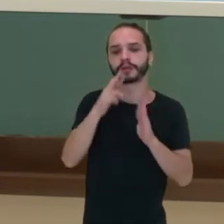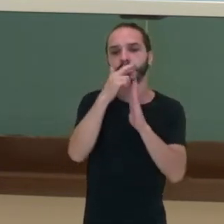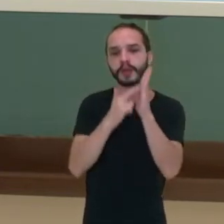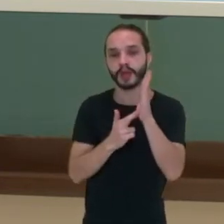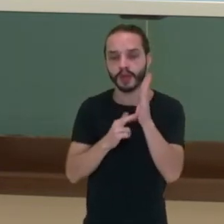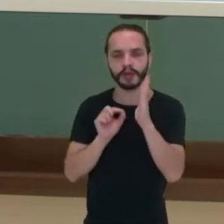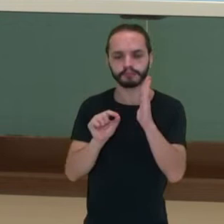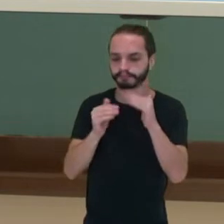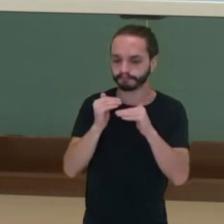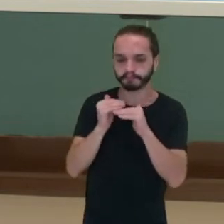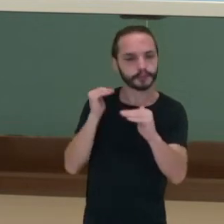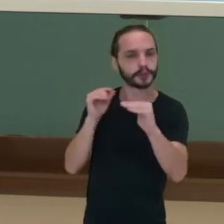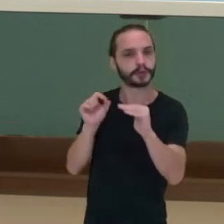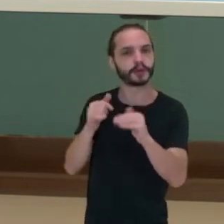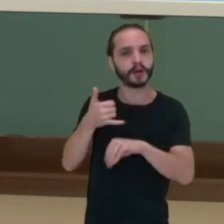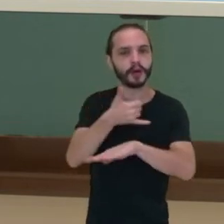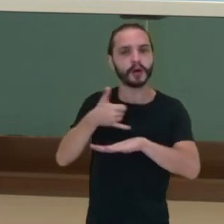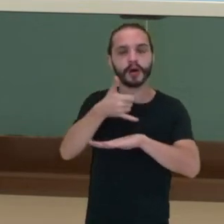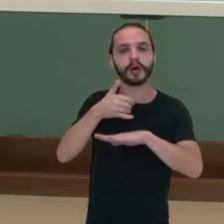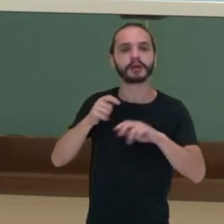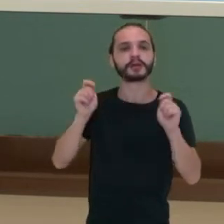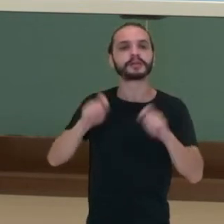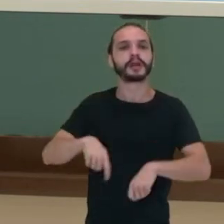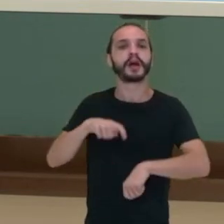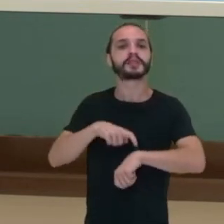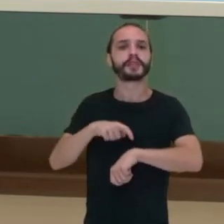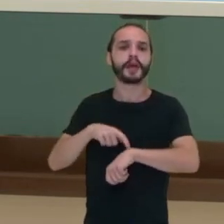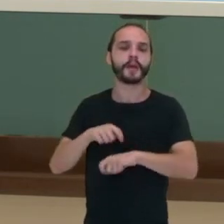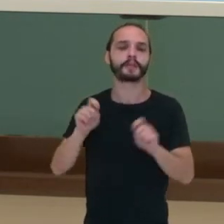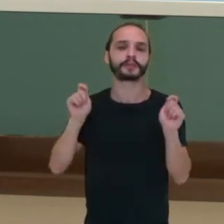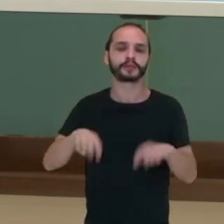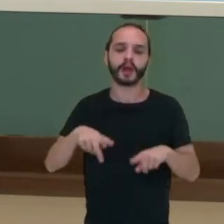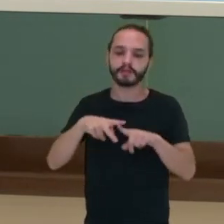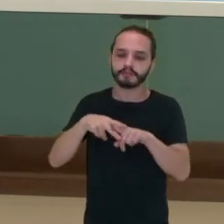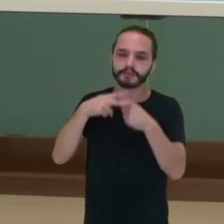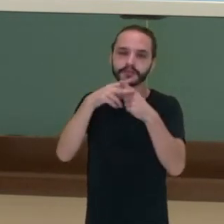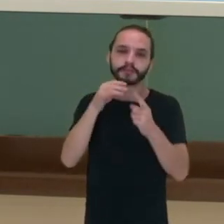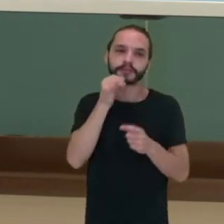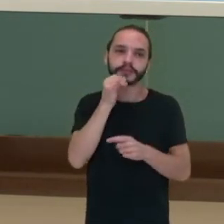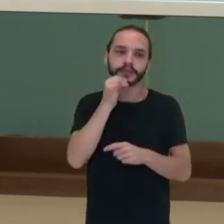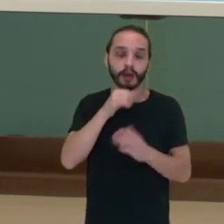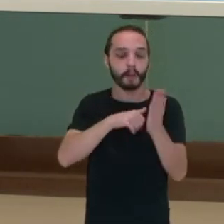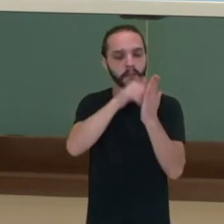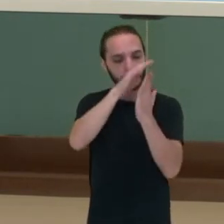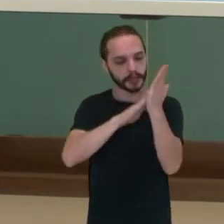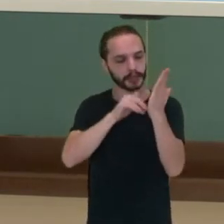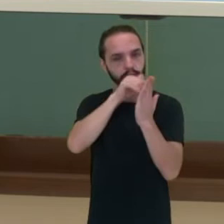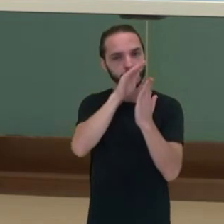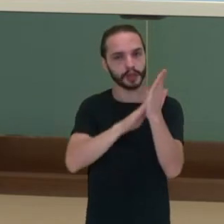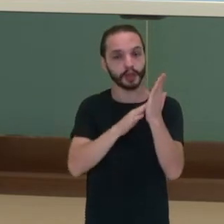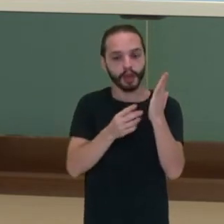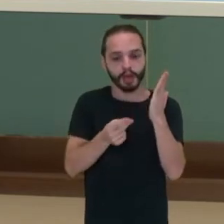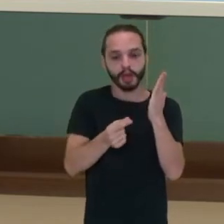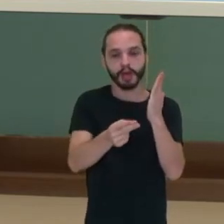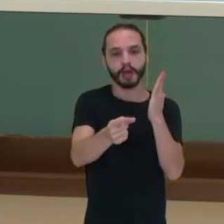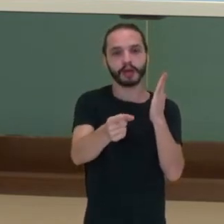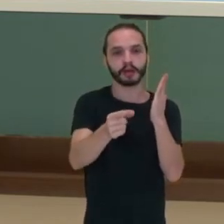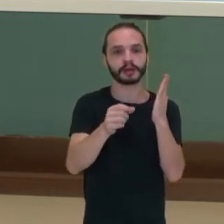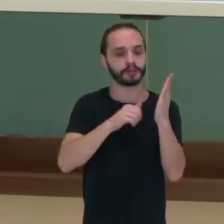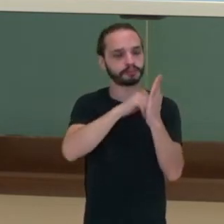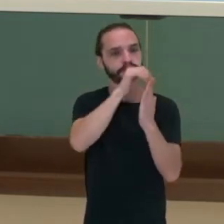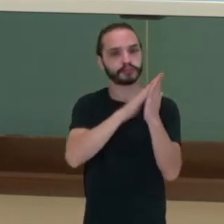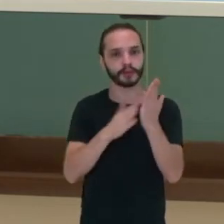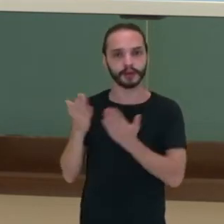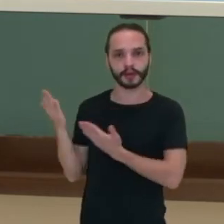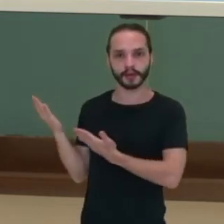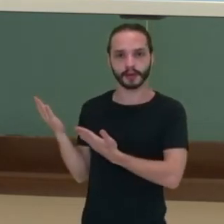tem um tempo de edição muito mais rápida, que nessa pintura de Jan van Eyck, essa pintura de Jan van Eyck, ela é feita em óleo, nós vemos que ele